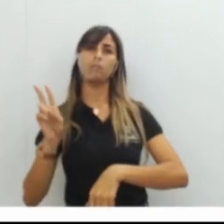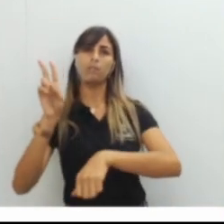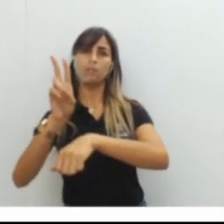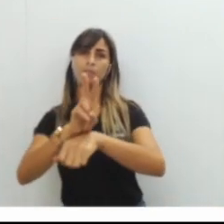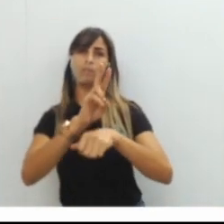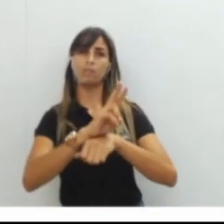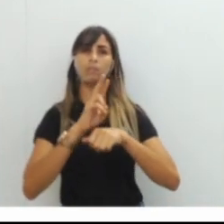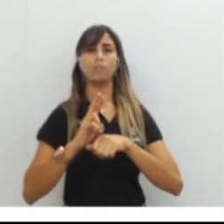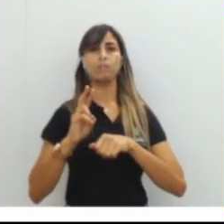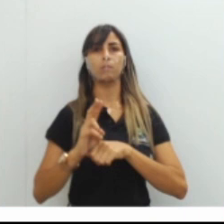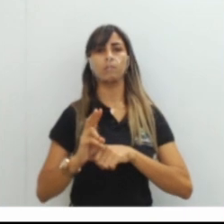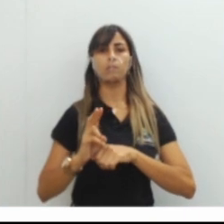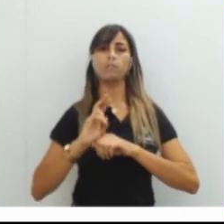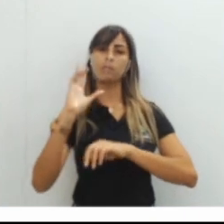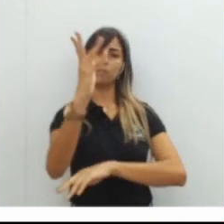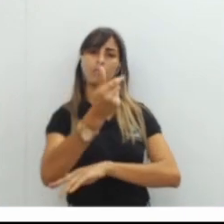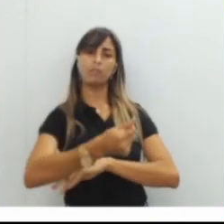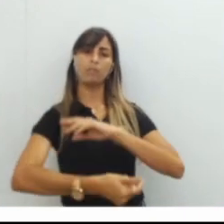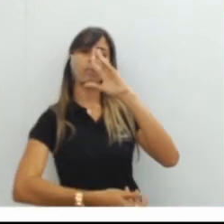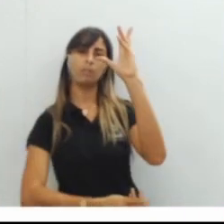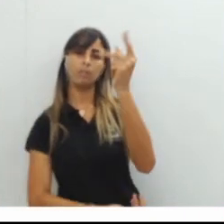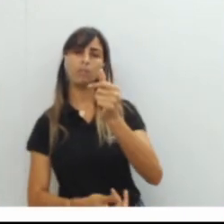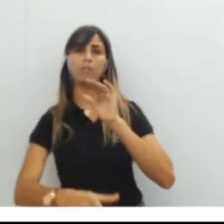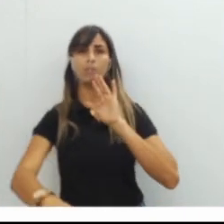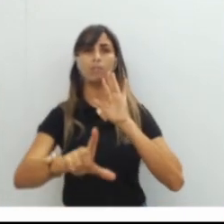Unidades de Conservação da Natureza, que é a Lei